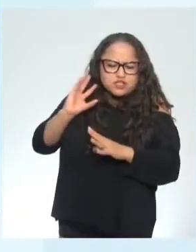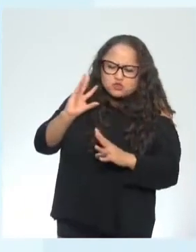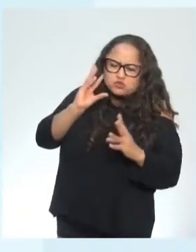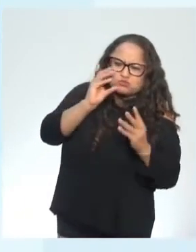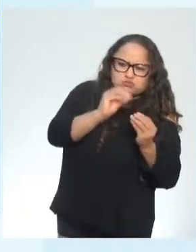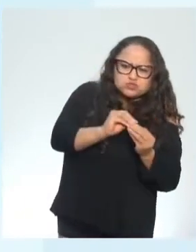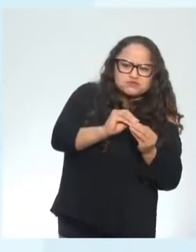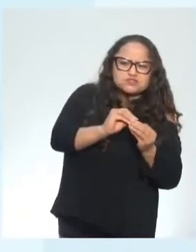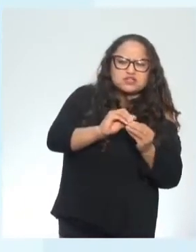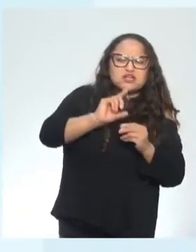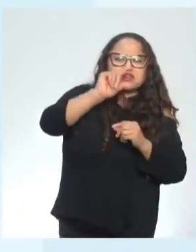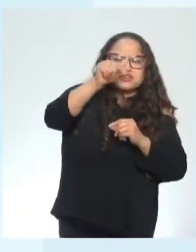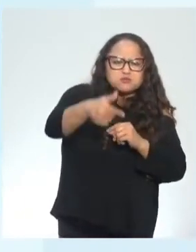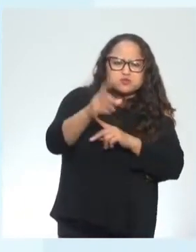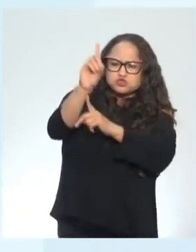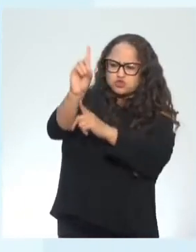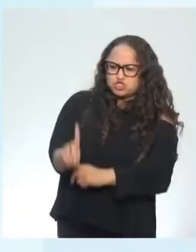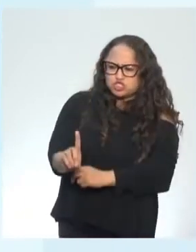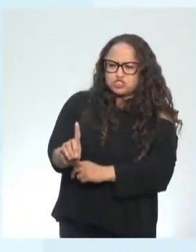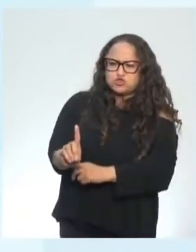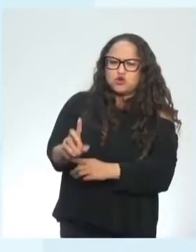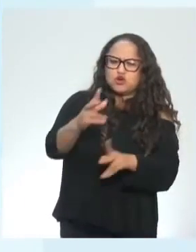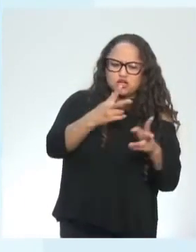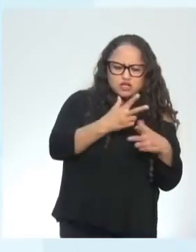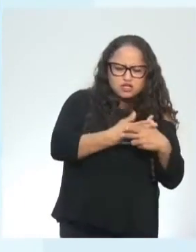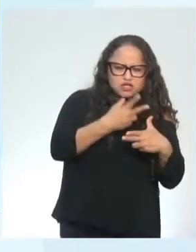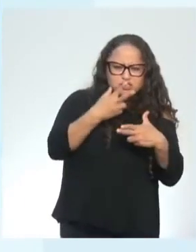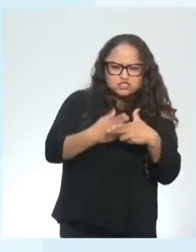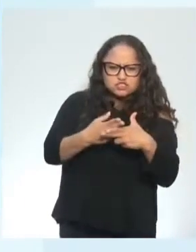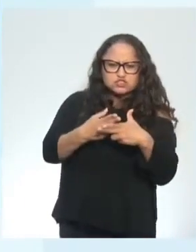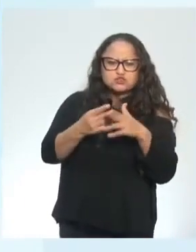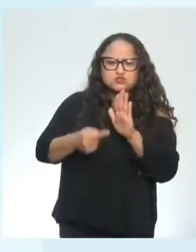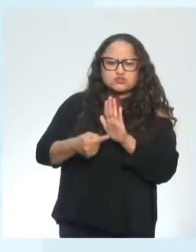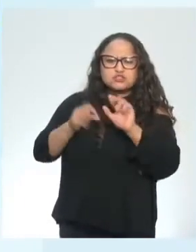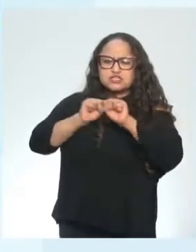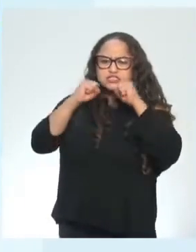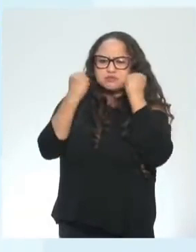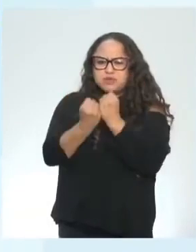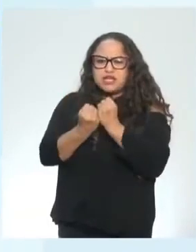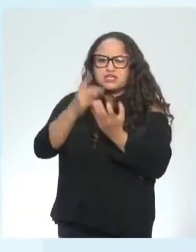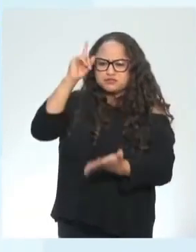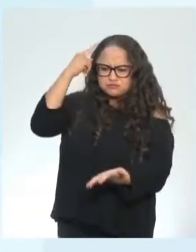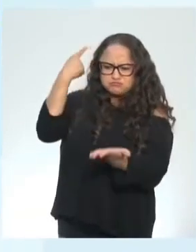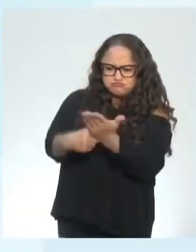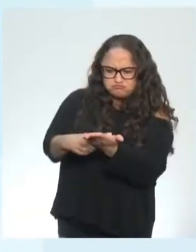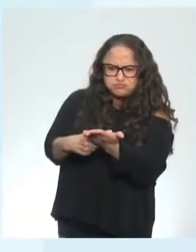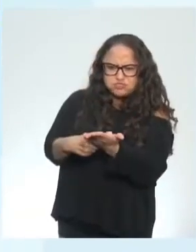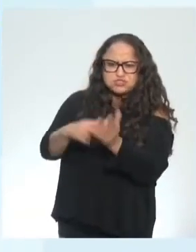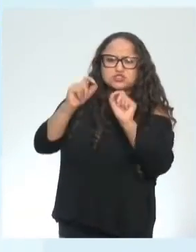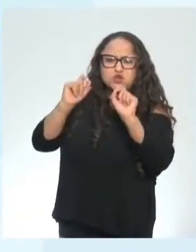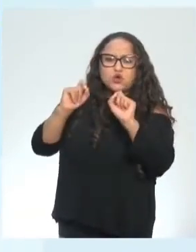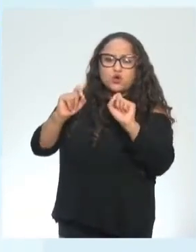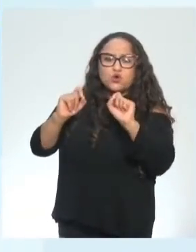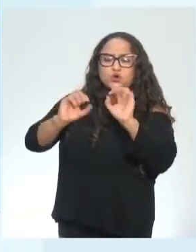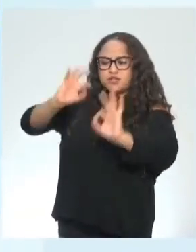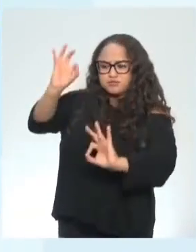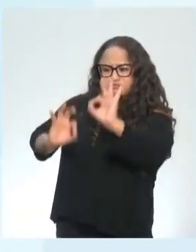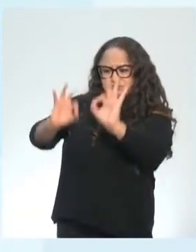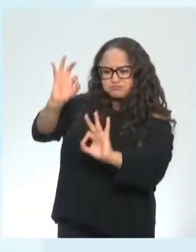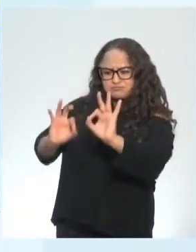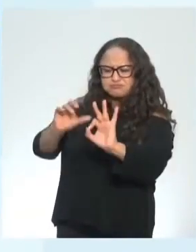a filmagem o Ender Vector And editors and old Sins and putting the best Order quando o diretor e o editor